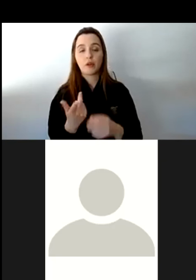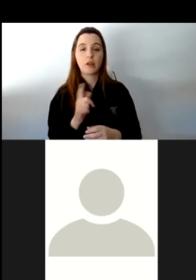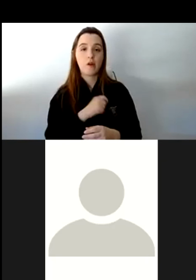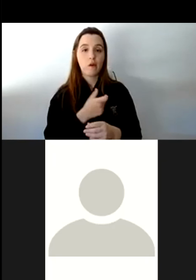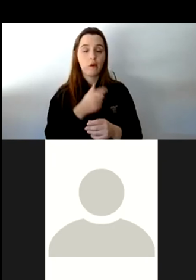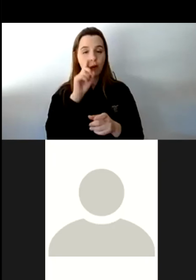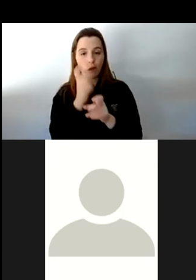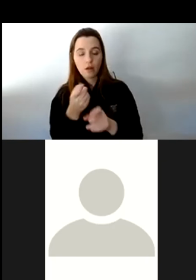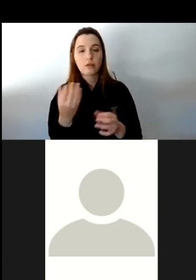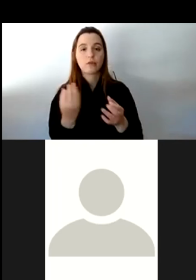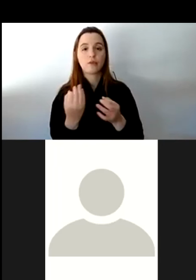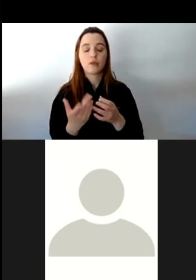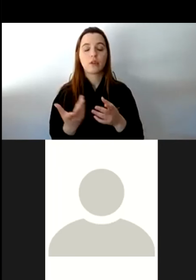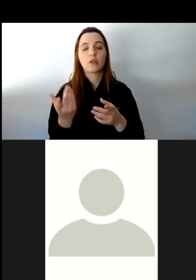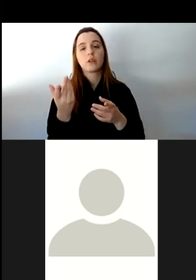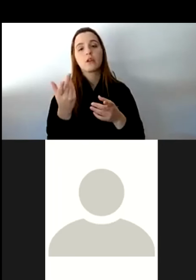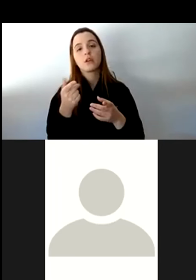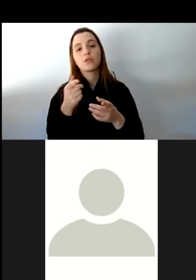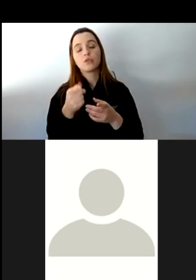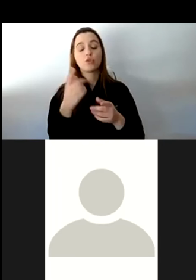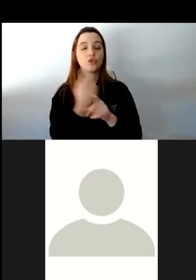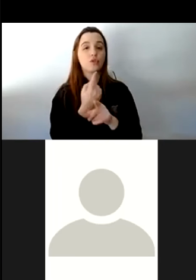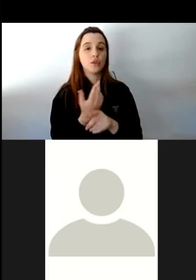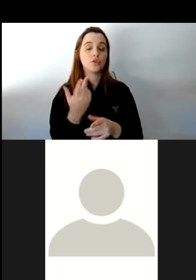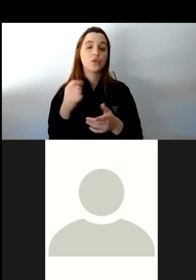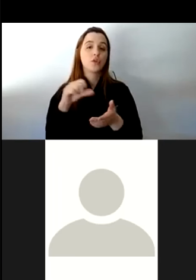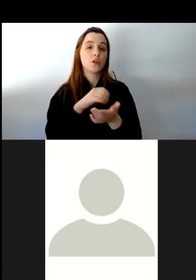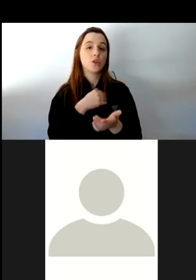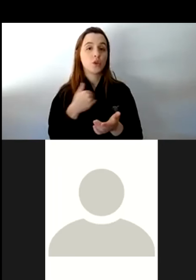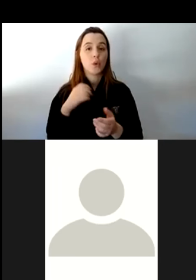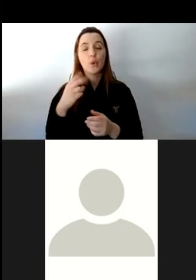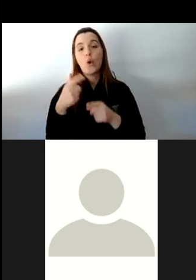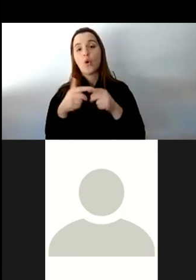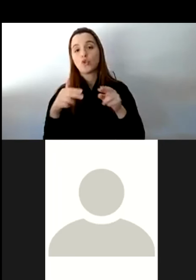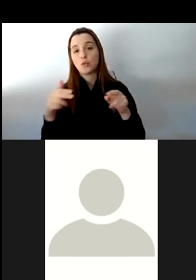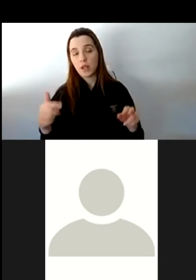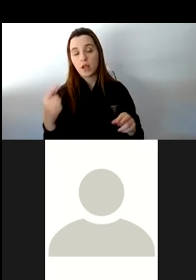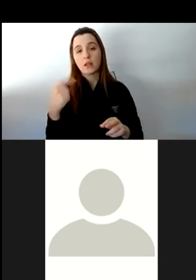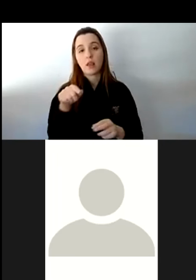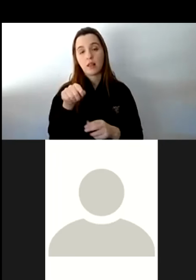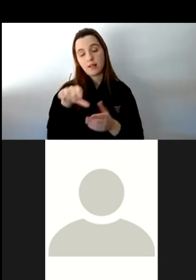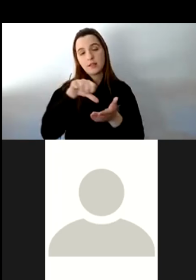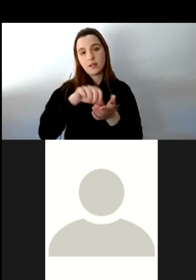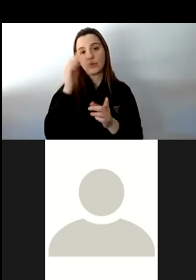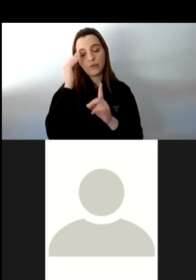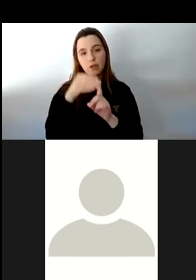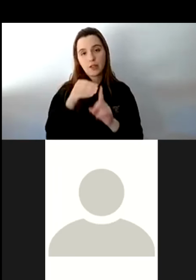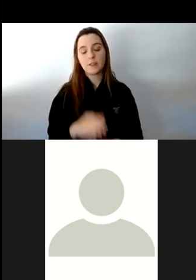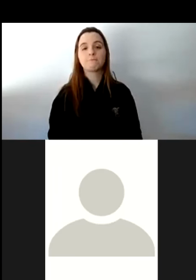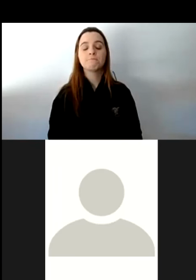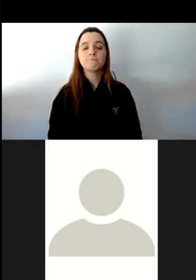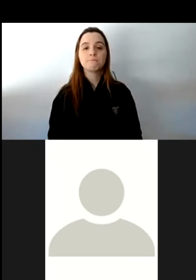aos serviços, unidades ou hospitais onde estão alocados os respectivos centros de referência,